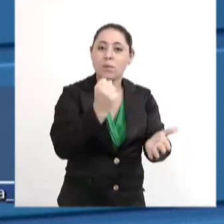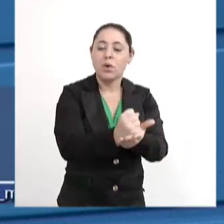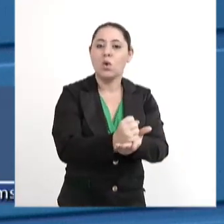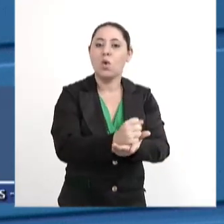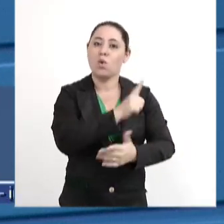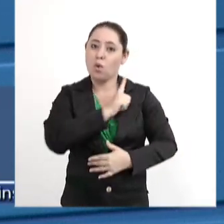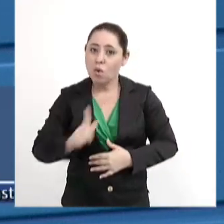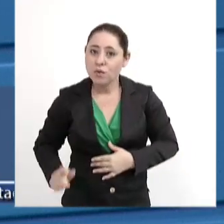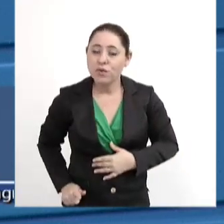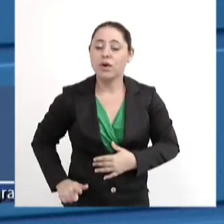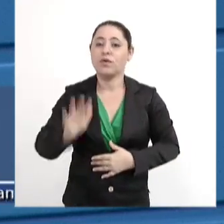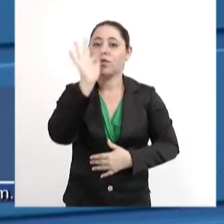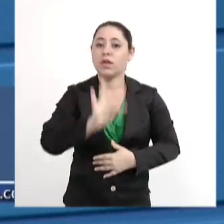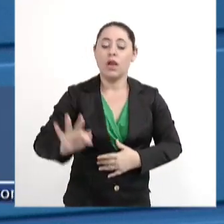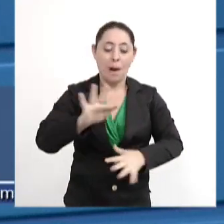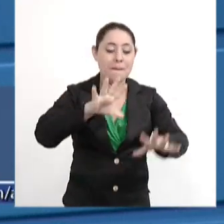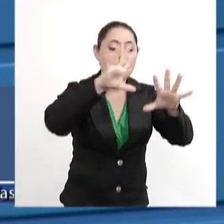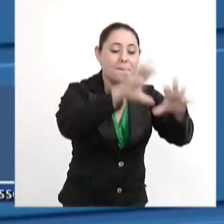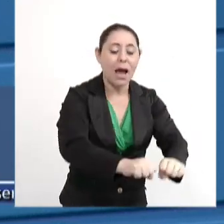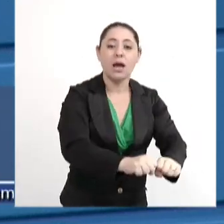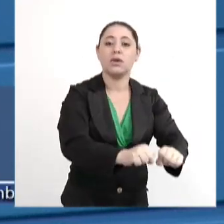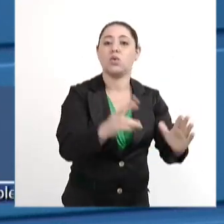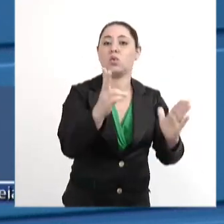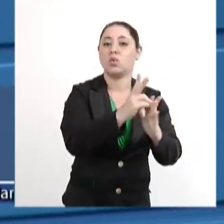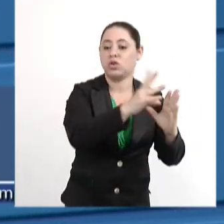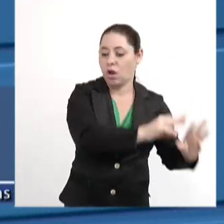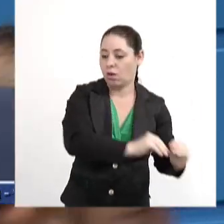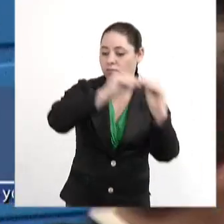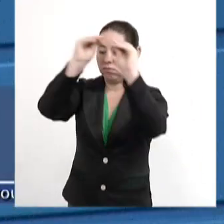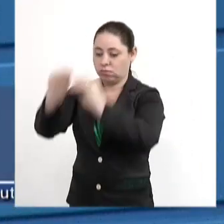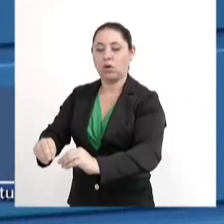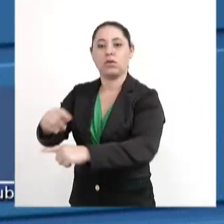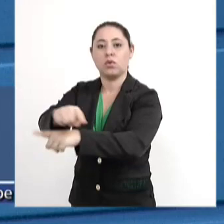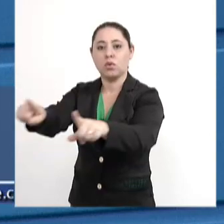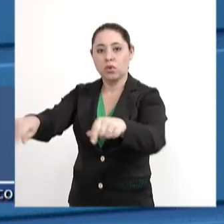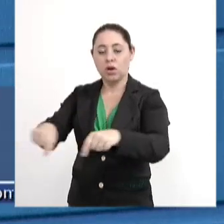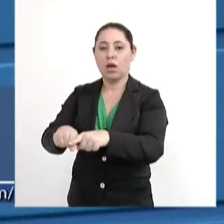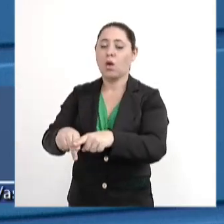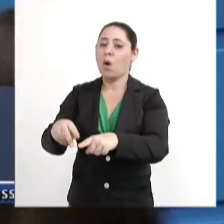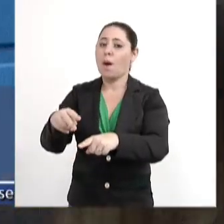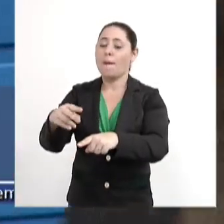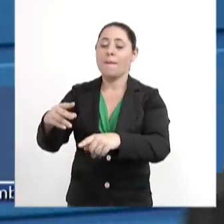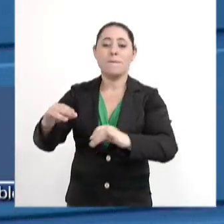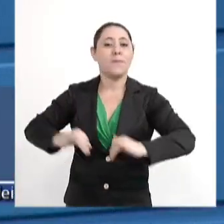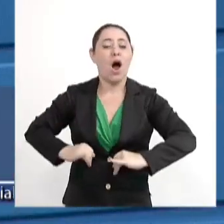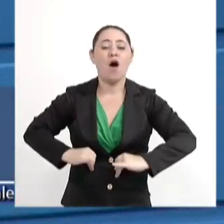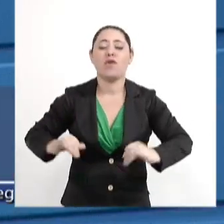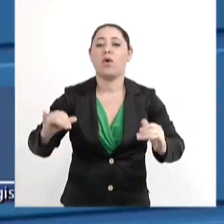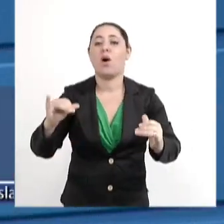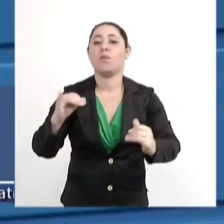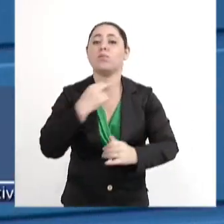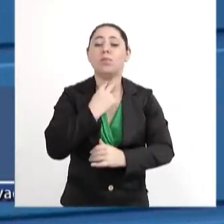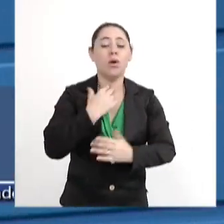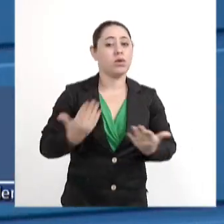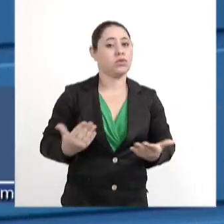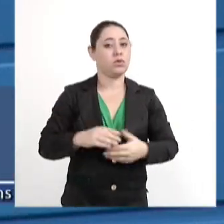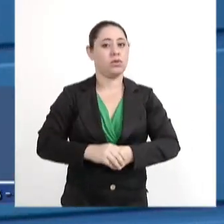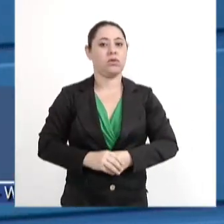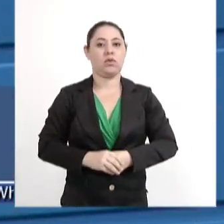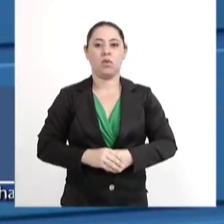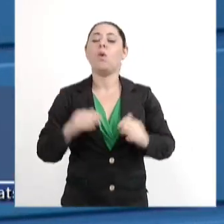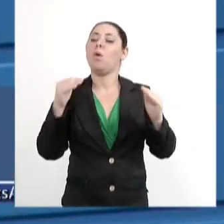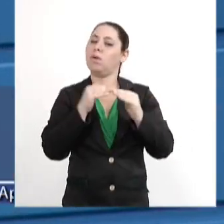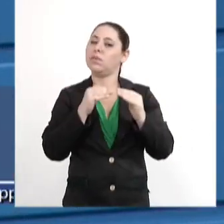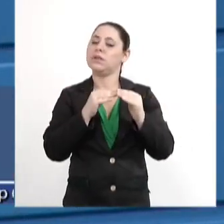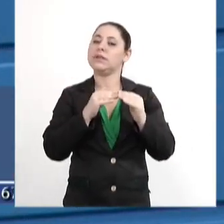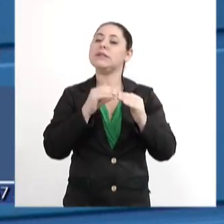tem que tirar o índio da terra invadida, porque ele não pode deixar o índio passar fome. Concordo plenamente com Vossa Excelência. Se